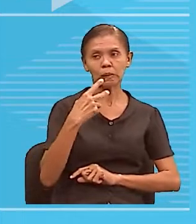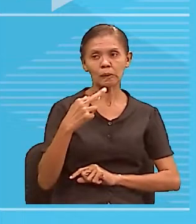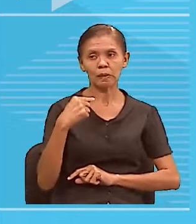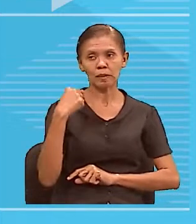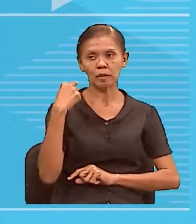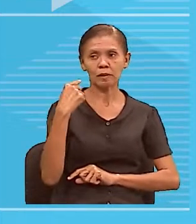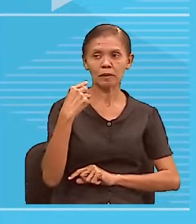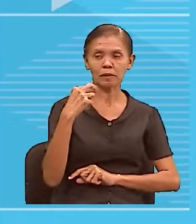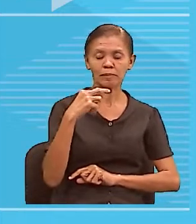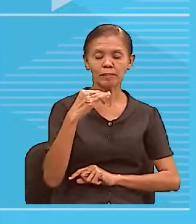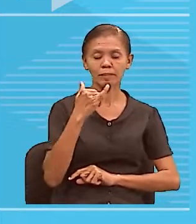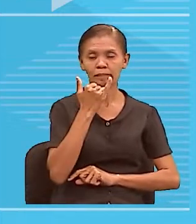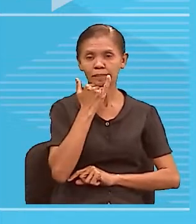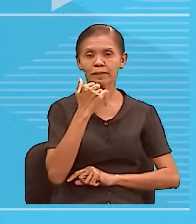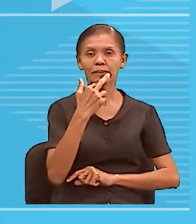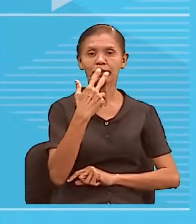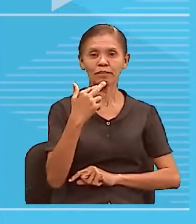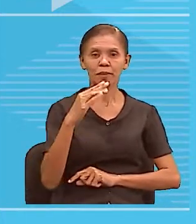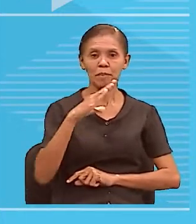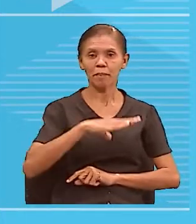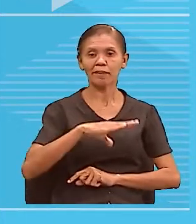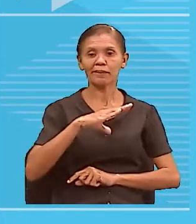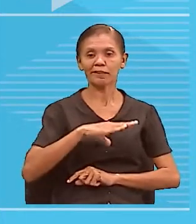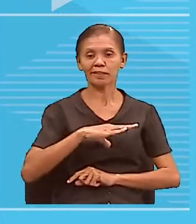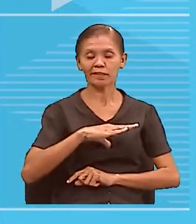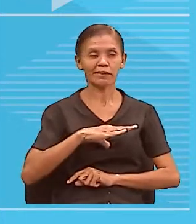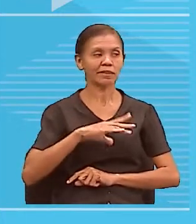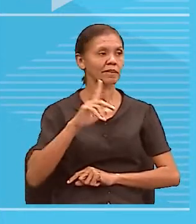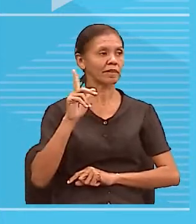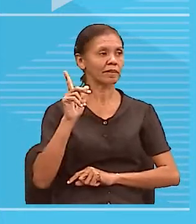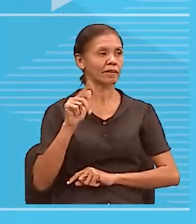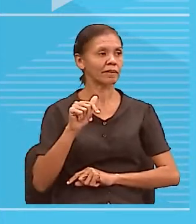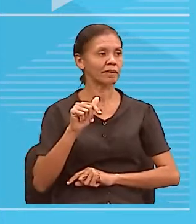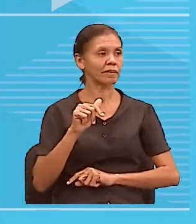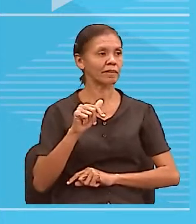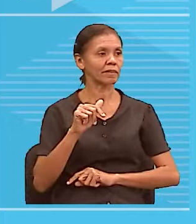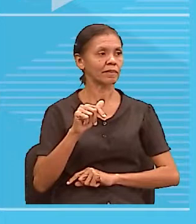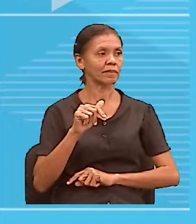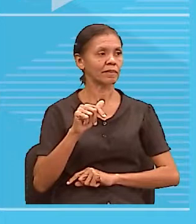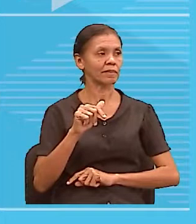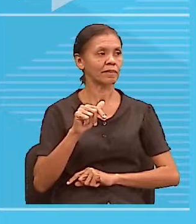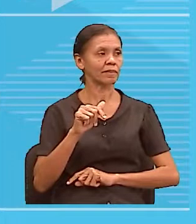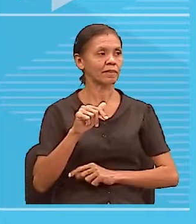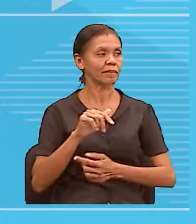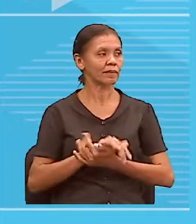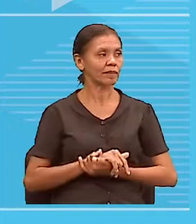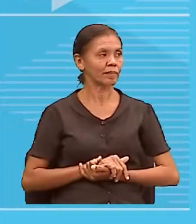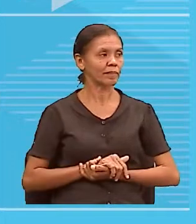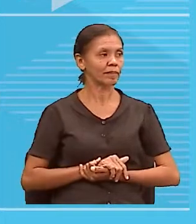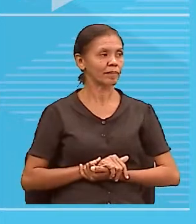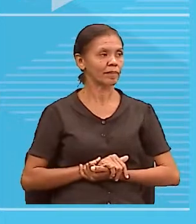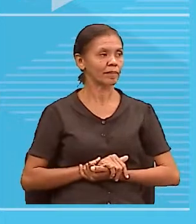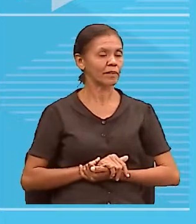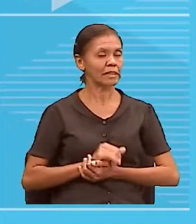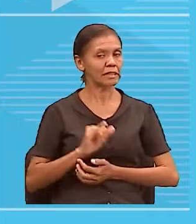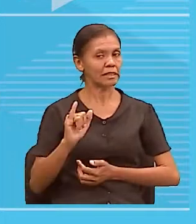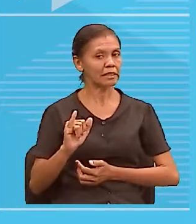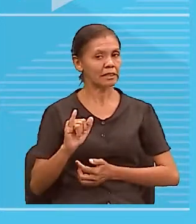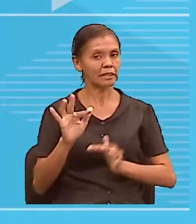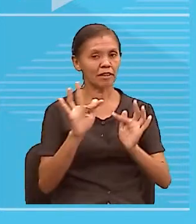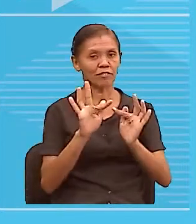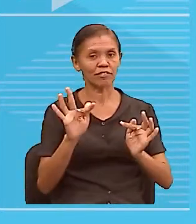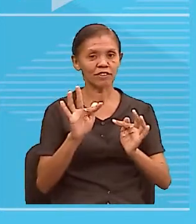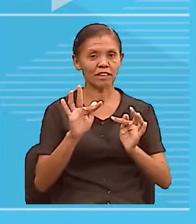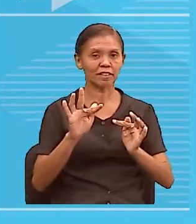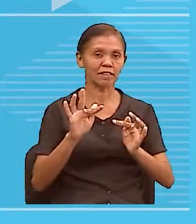estuda com a também no final né em espanhol estúdio é sem o s no negativo